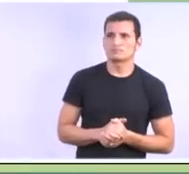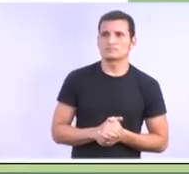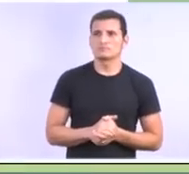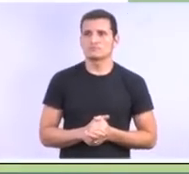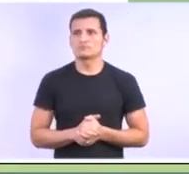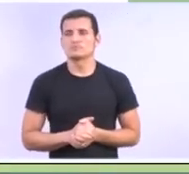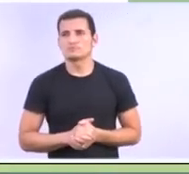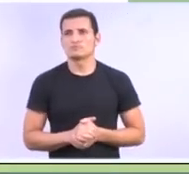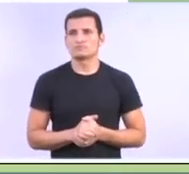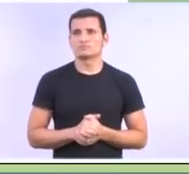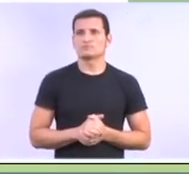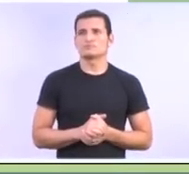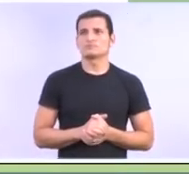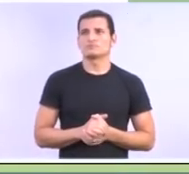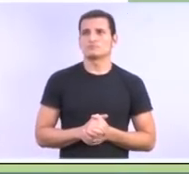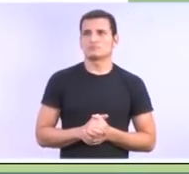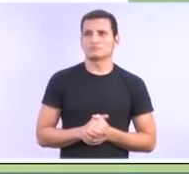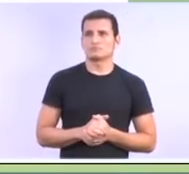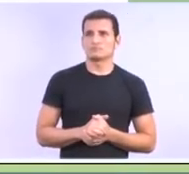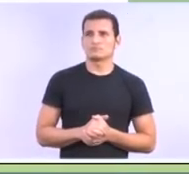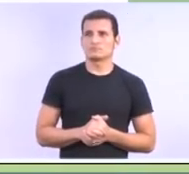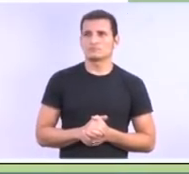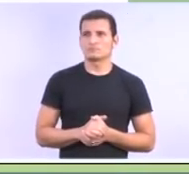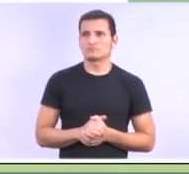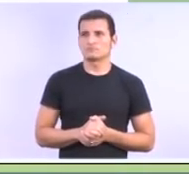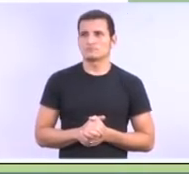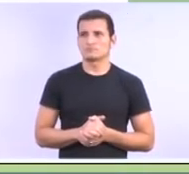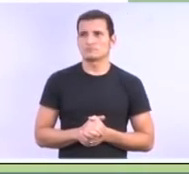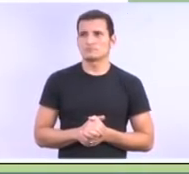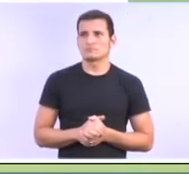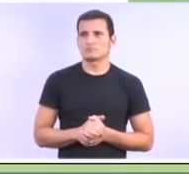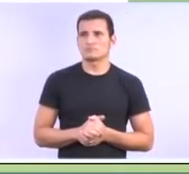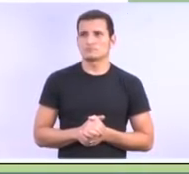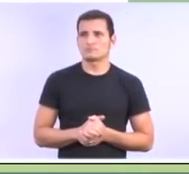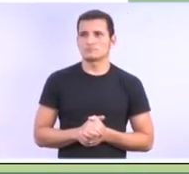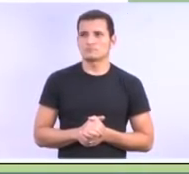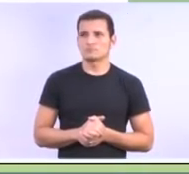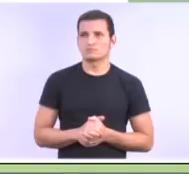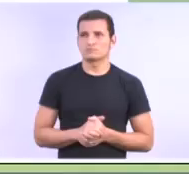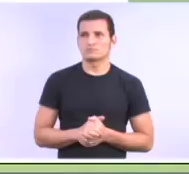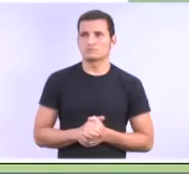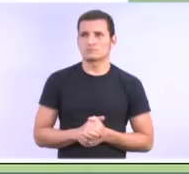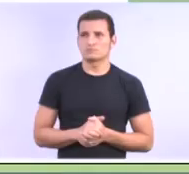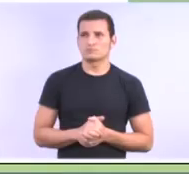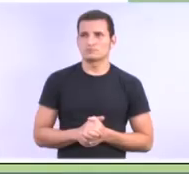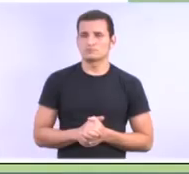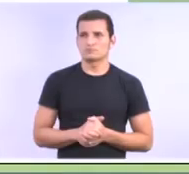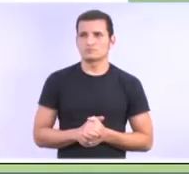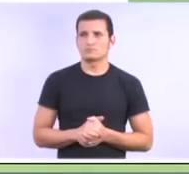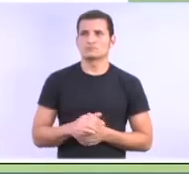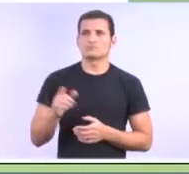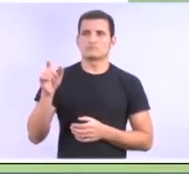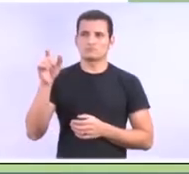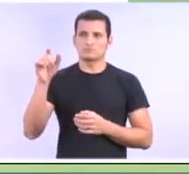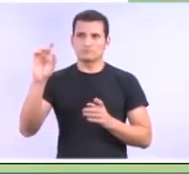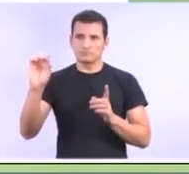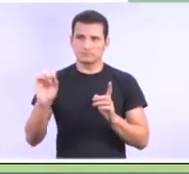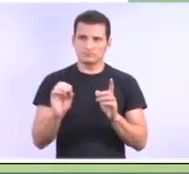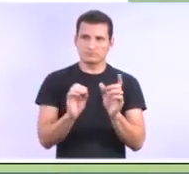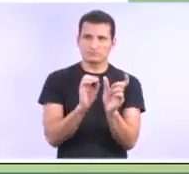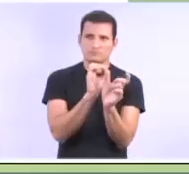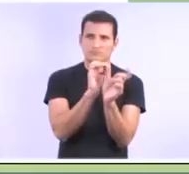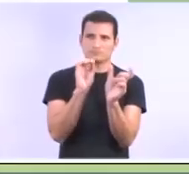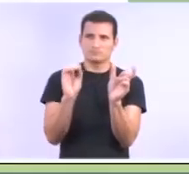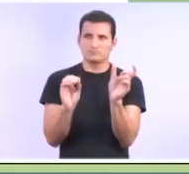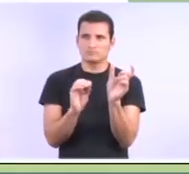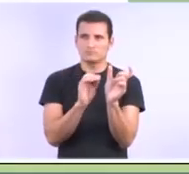set nome, eu passo o valor, olha aqui o valor que eu estou passando, está aqui o valor que eu estou passando, e esse valor vai para onde? Lá no